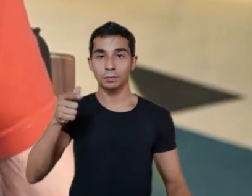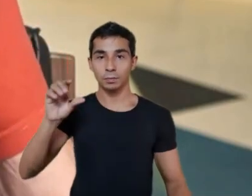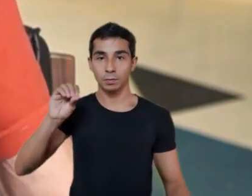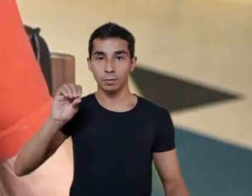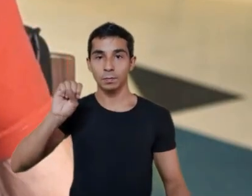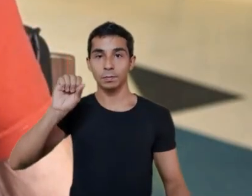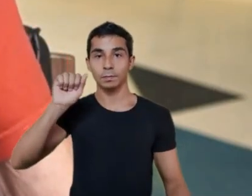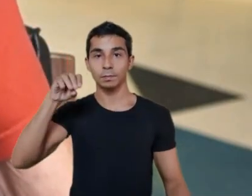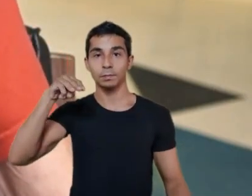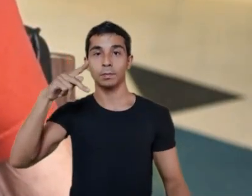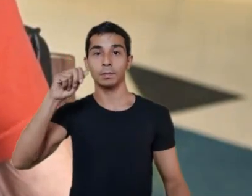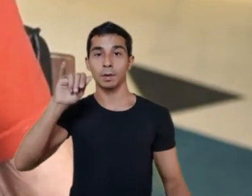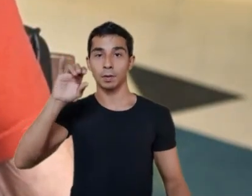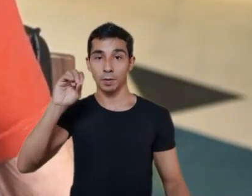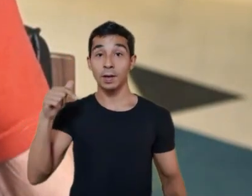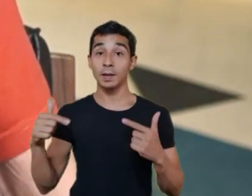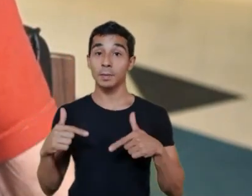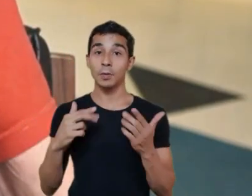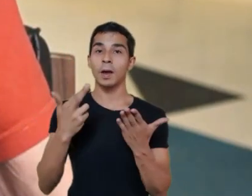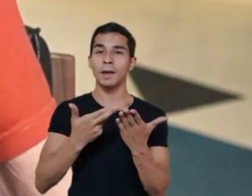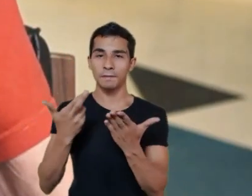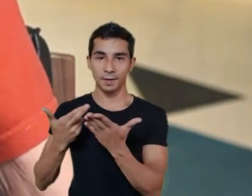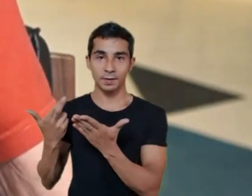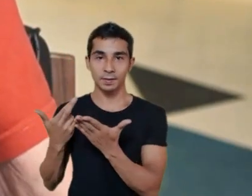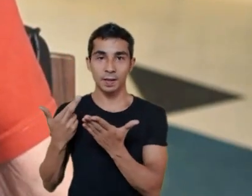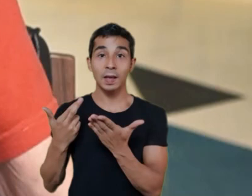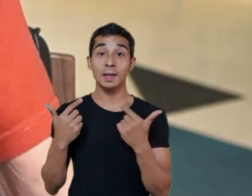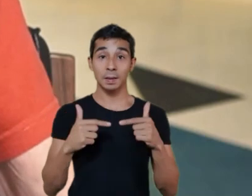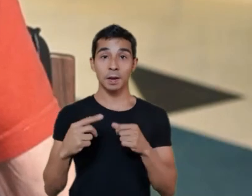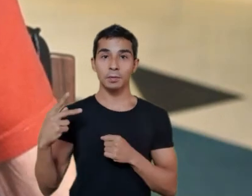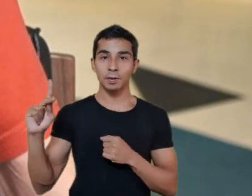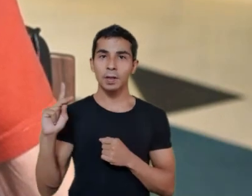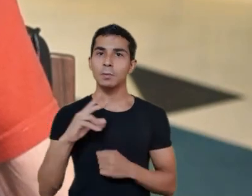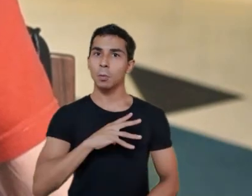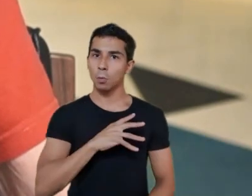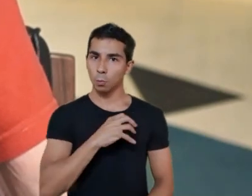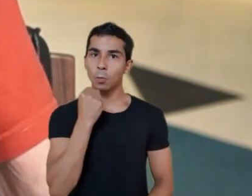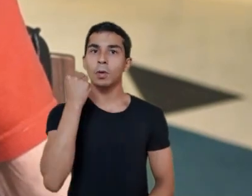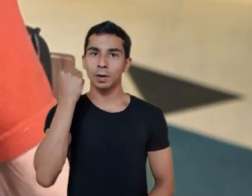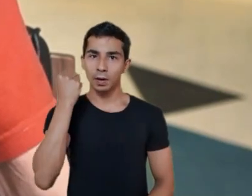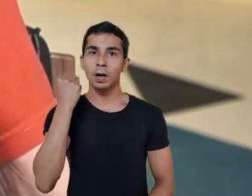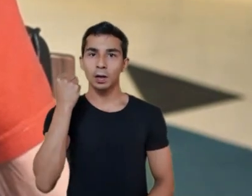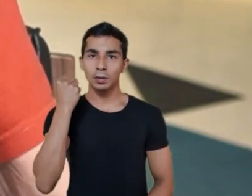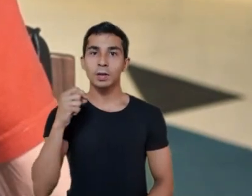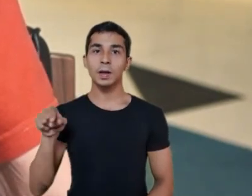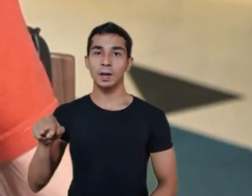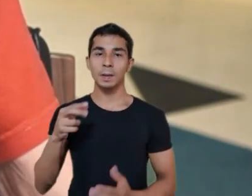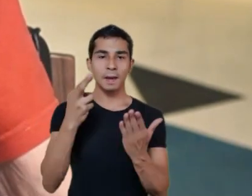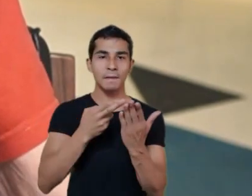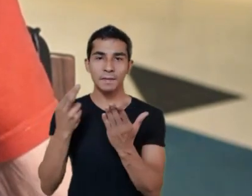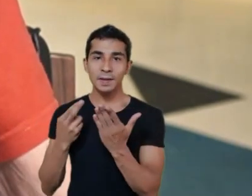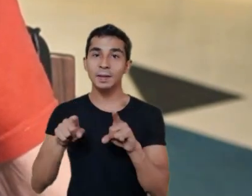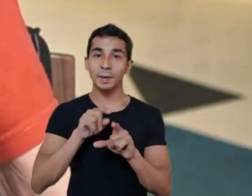percorreu muitas edições da revista com seus trabalhos e ousadias, criando entre páginas